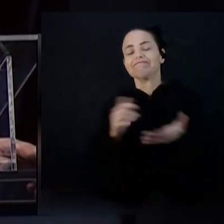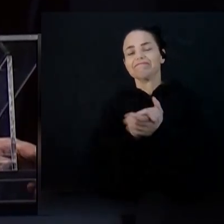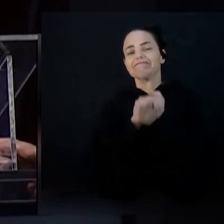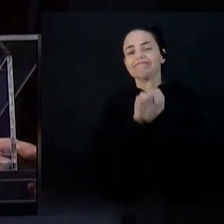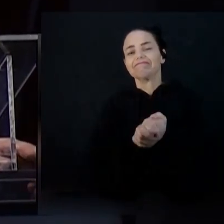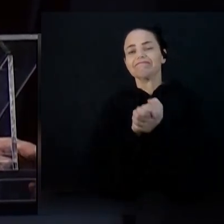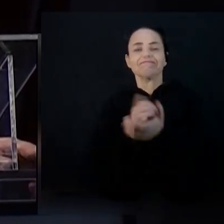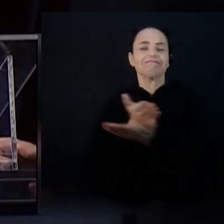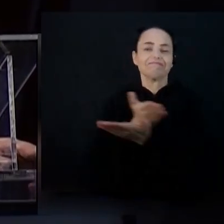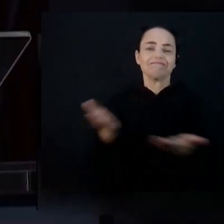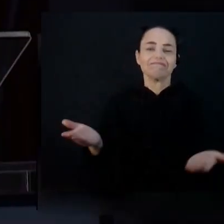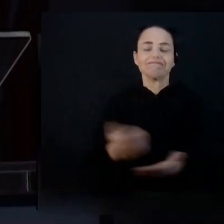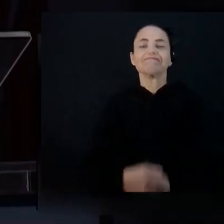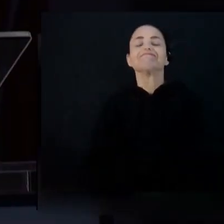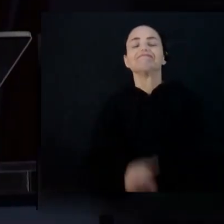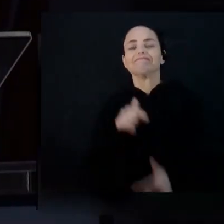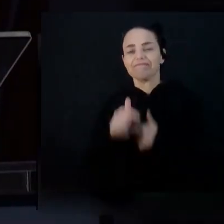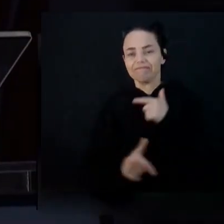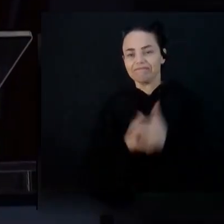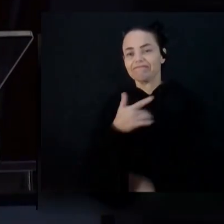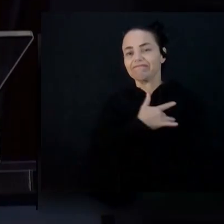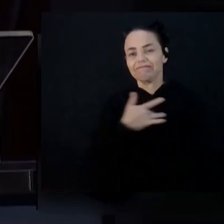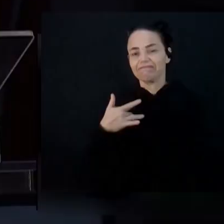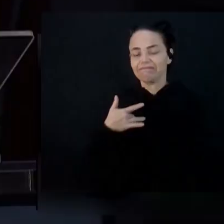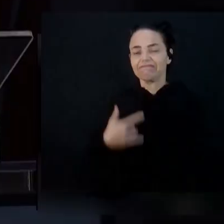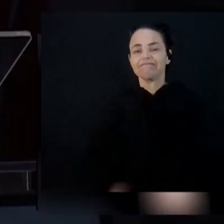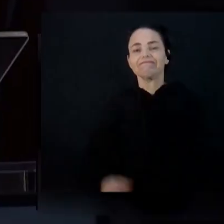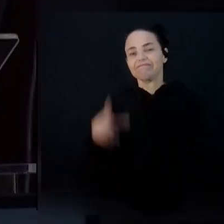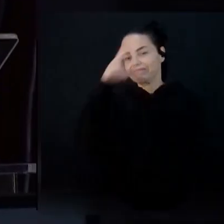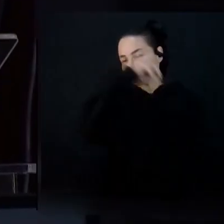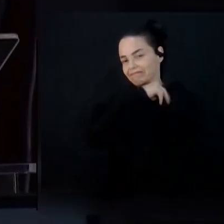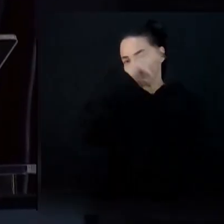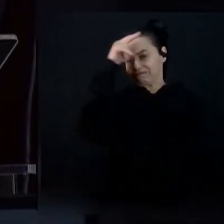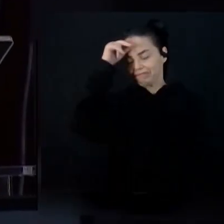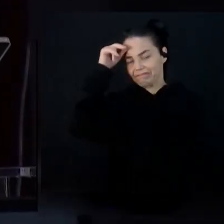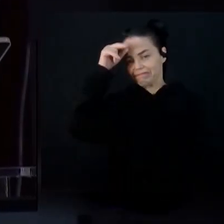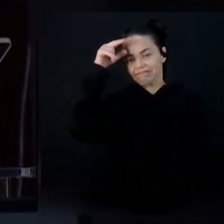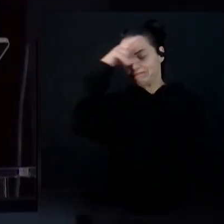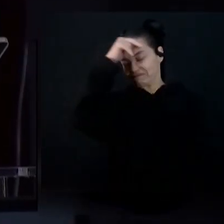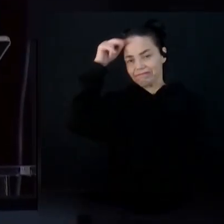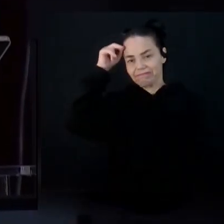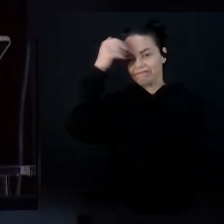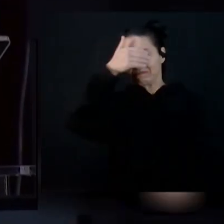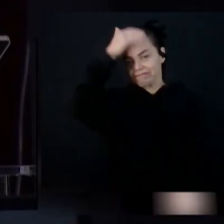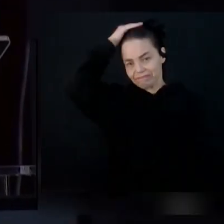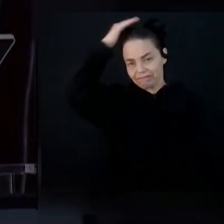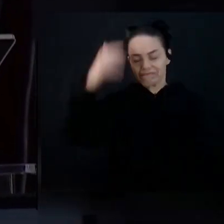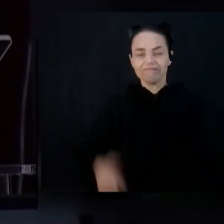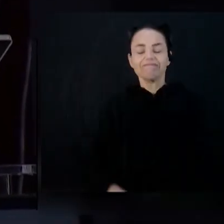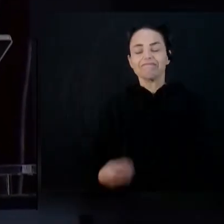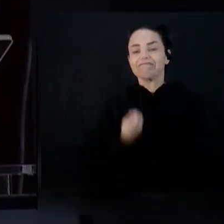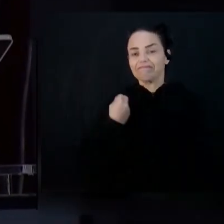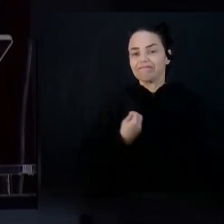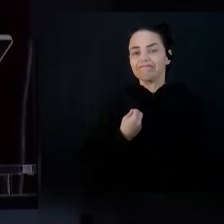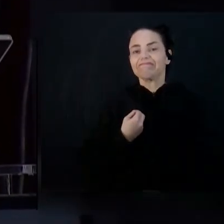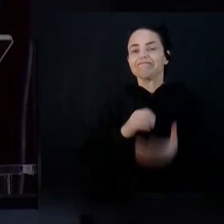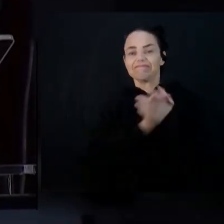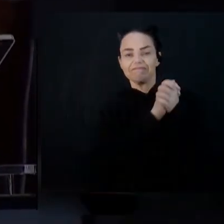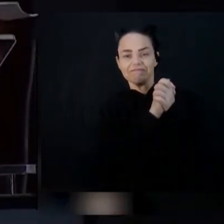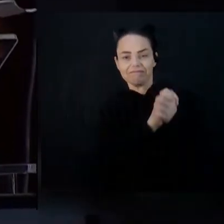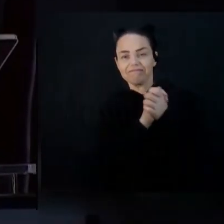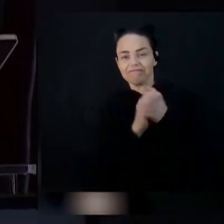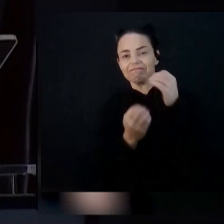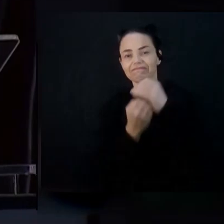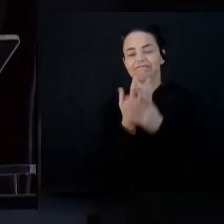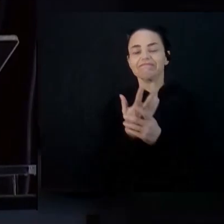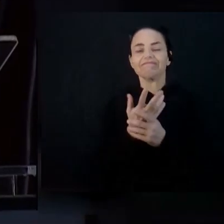vocês, trabalhadores da saúde. O prefeito Dário Saad também esteve presente e lembrou que a honraria foi criada por ele